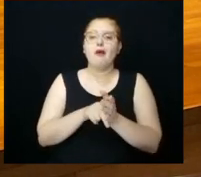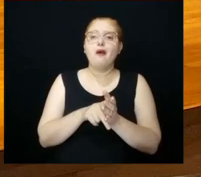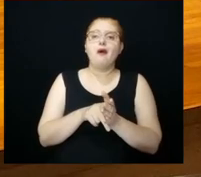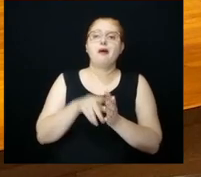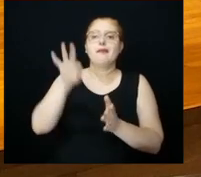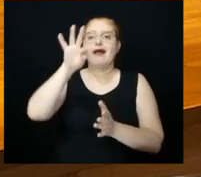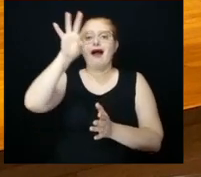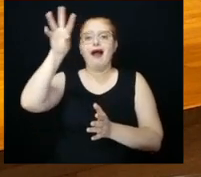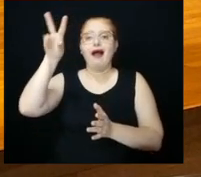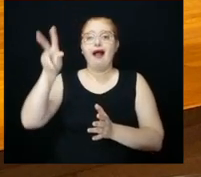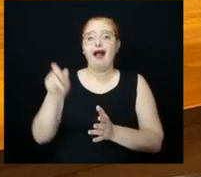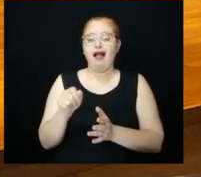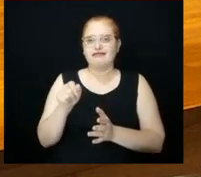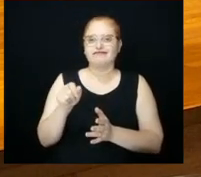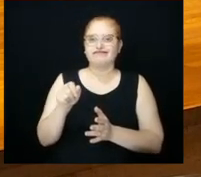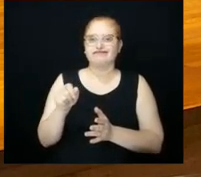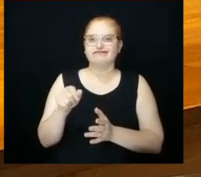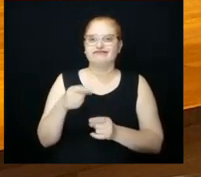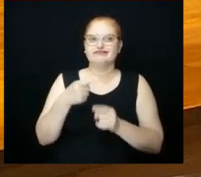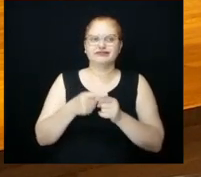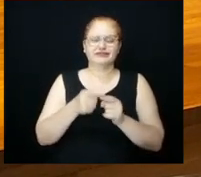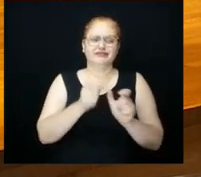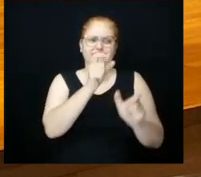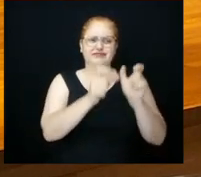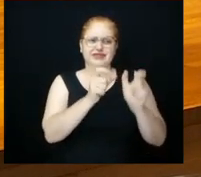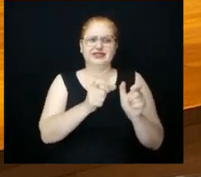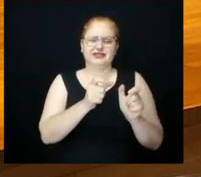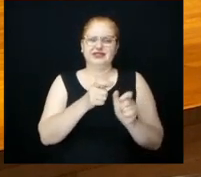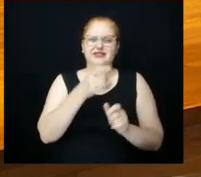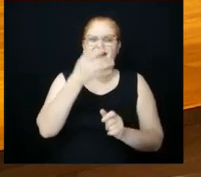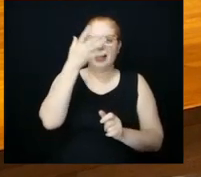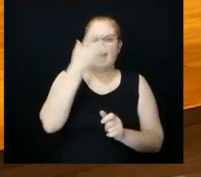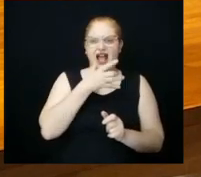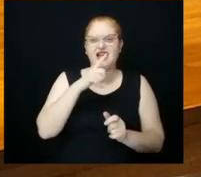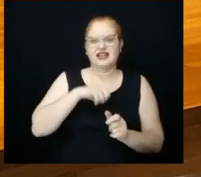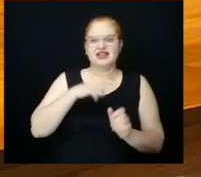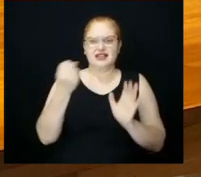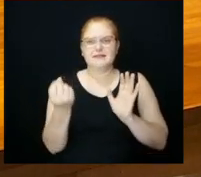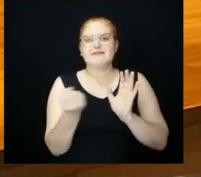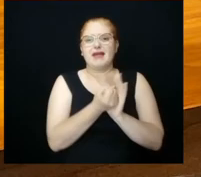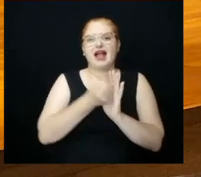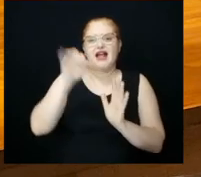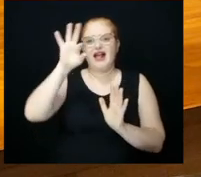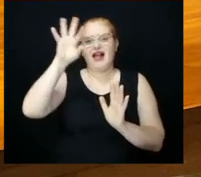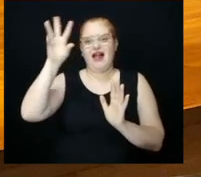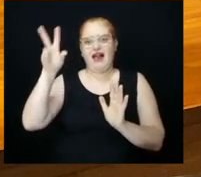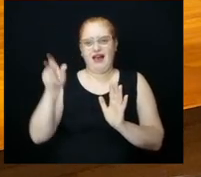de uma realidade que as pessoas imaginam bastante estereotipada. Né?